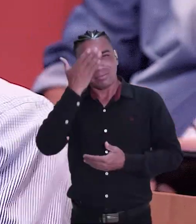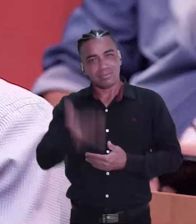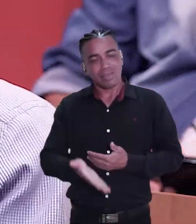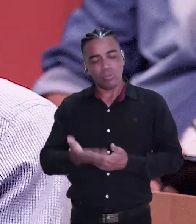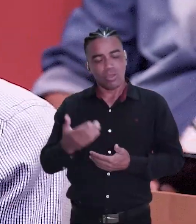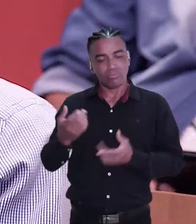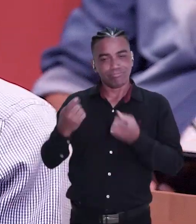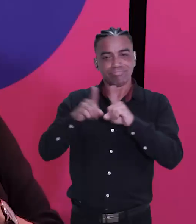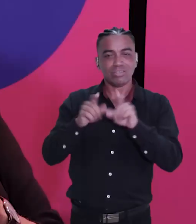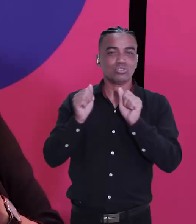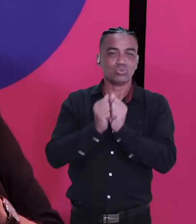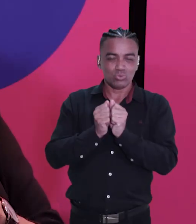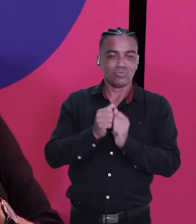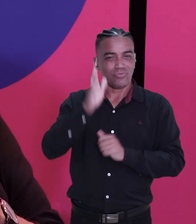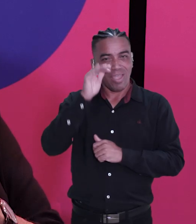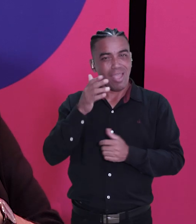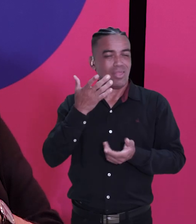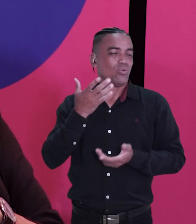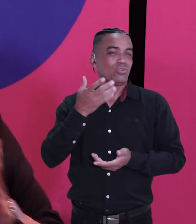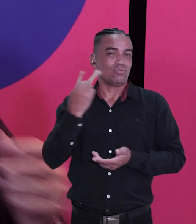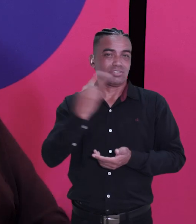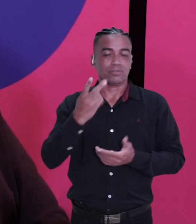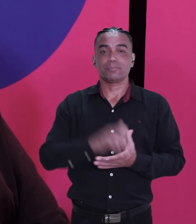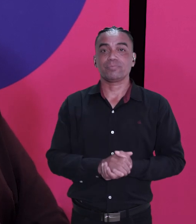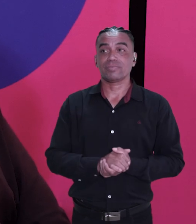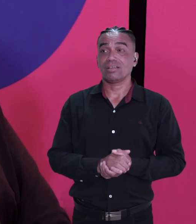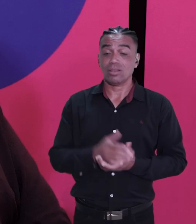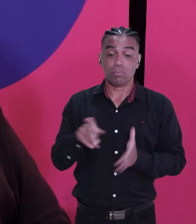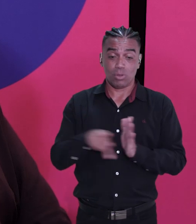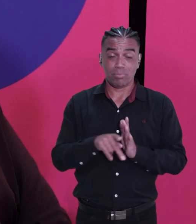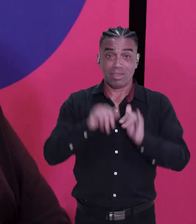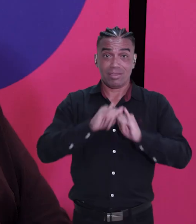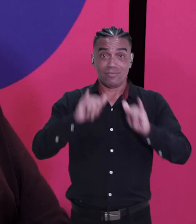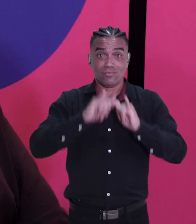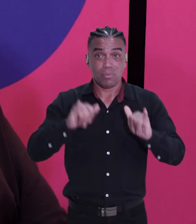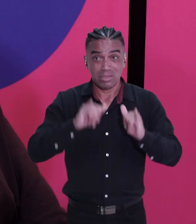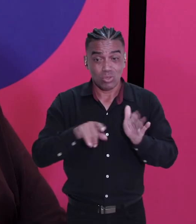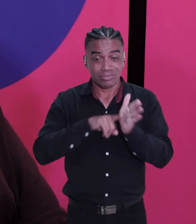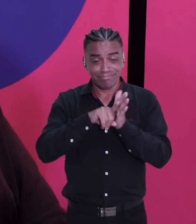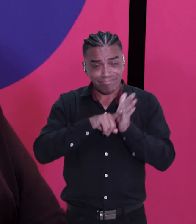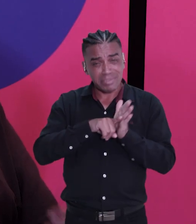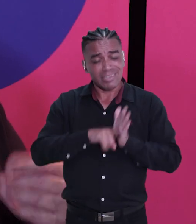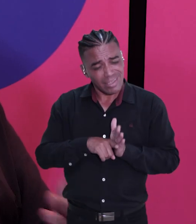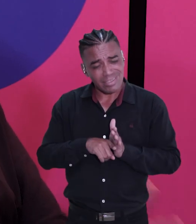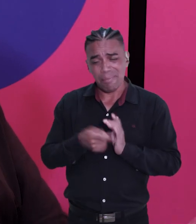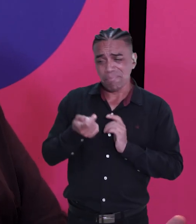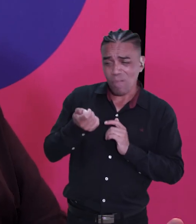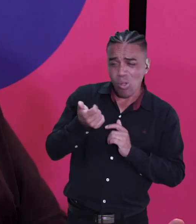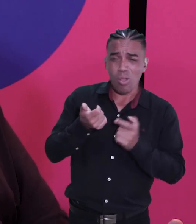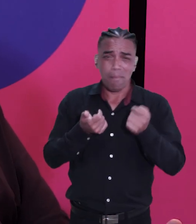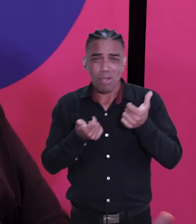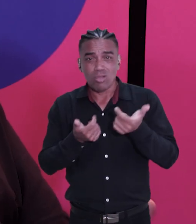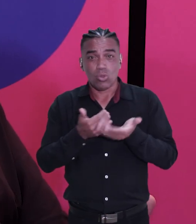uma admiração muito grande que eu estou aqui com vocês hoje. Obrigado. Bom, o levantamento dessas informações é feito aos poucos,